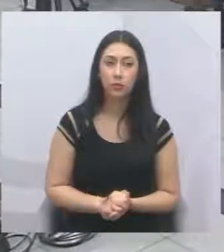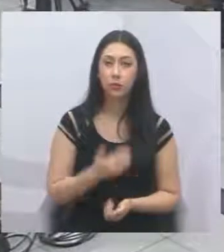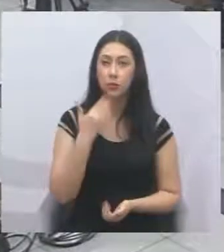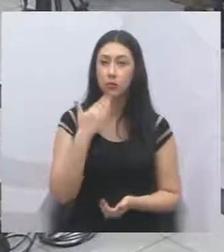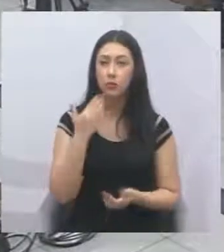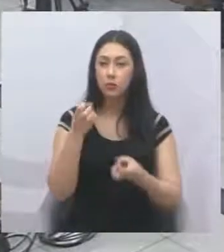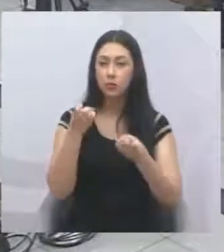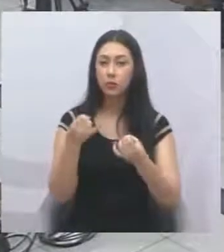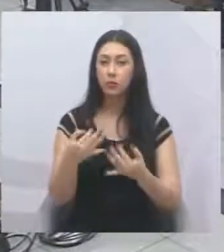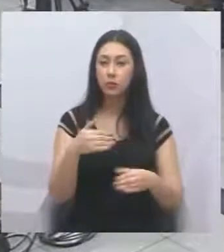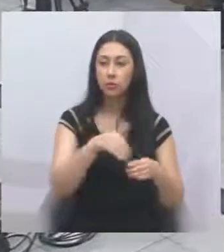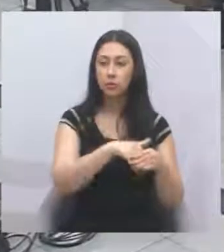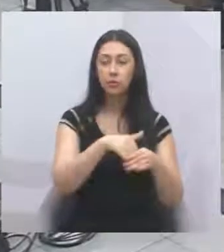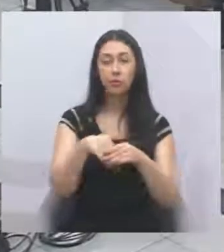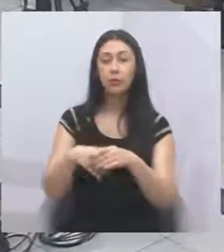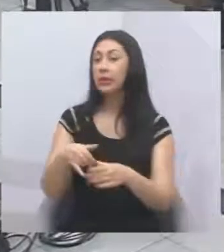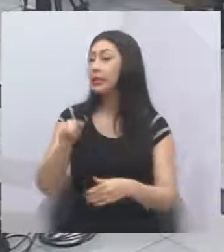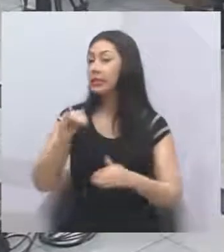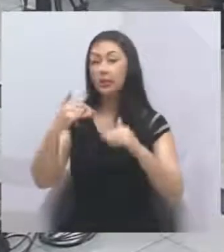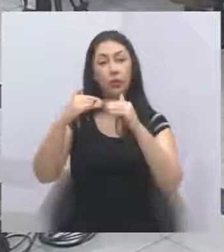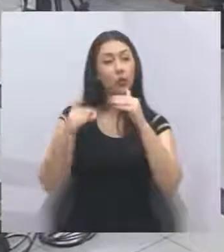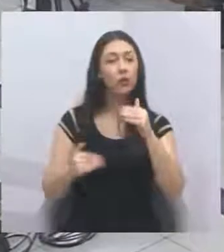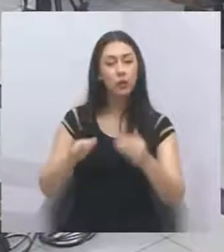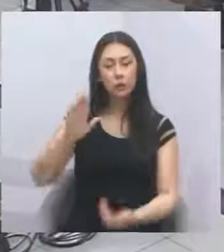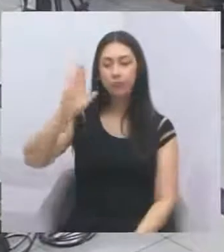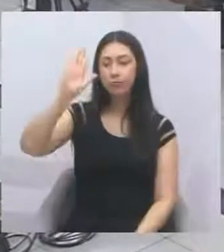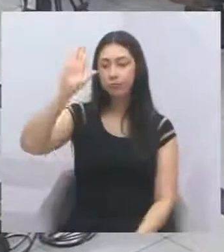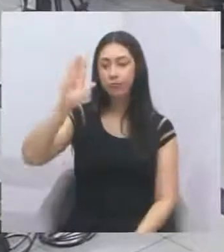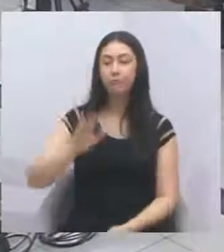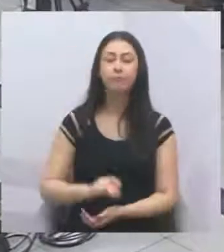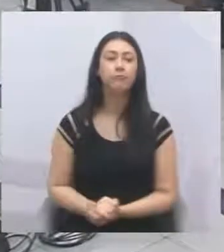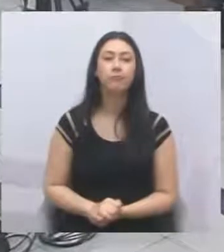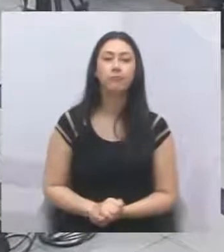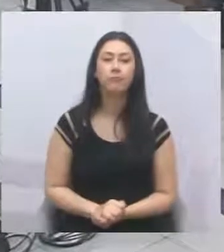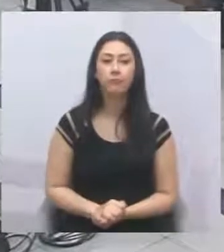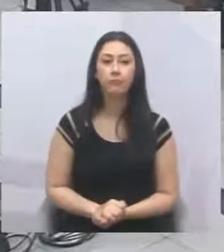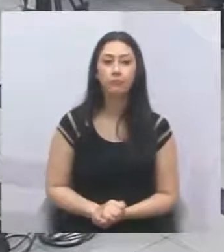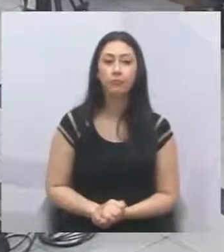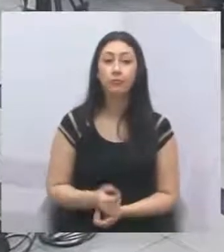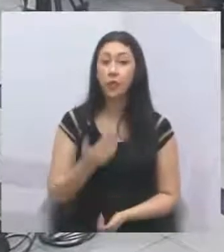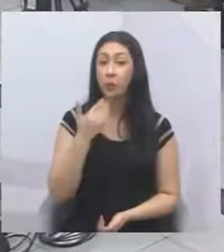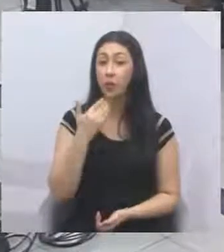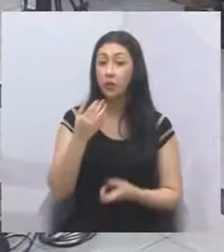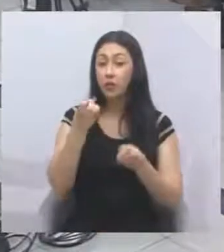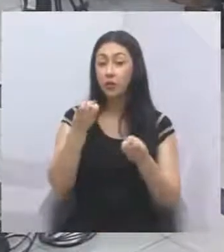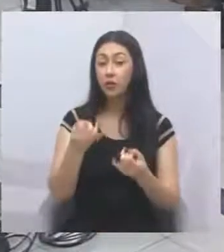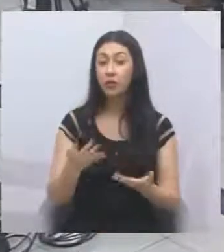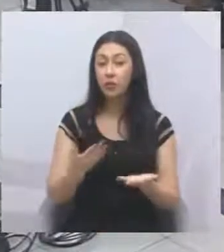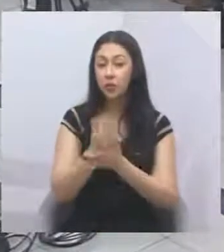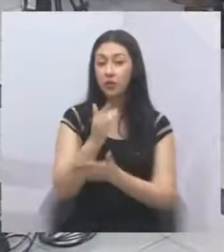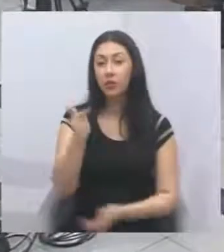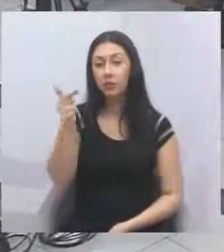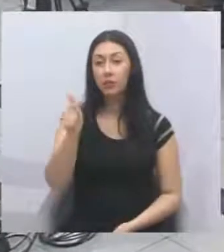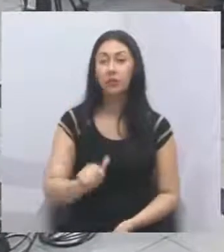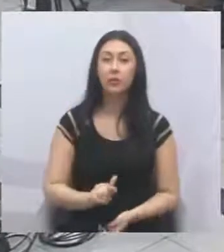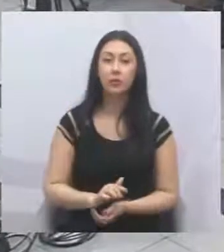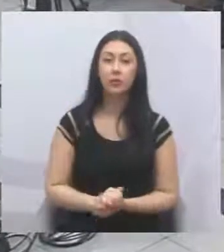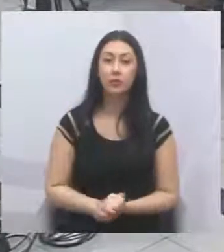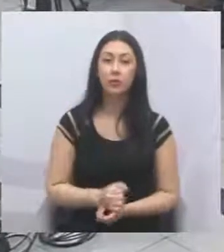Pedido de informação está em votação. Os que forem contrários, por favor, se manifestem levantando os braços. Pedido de informação aprovado. Próximo